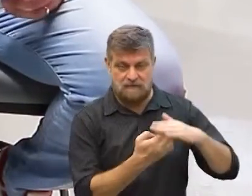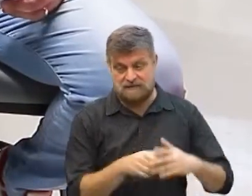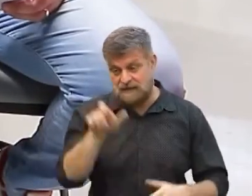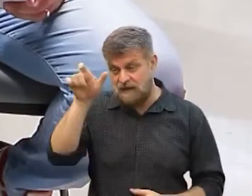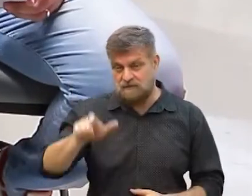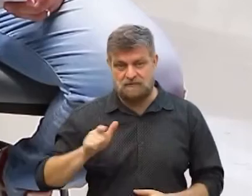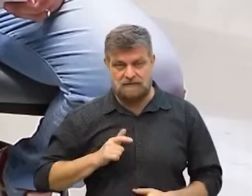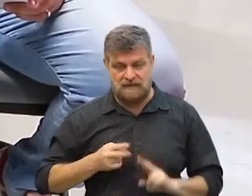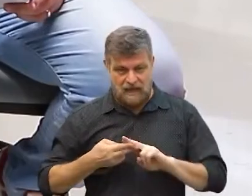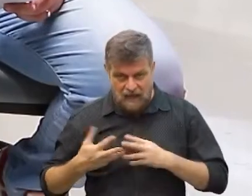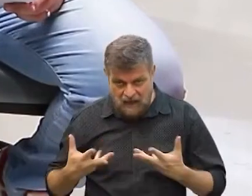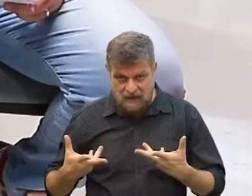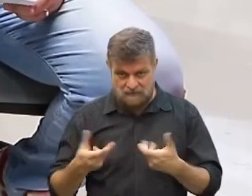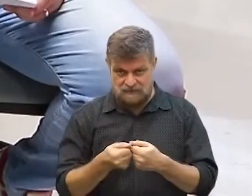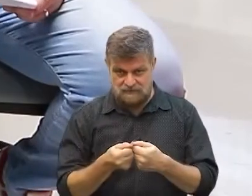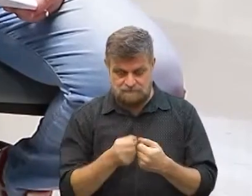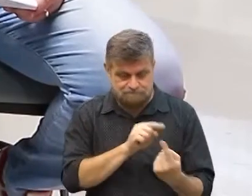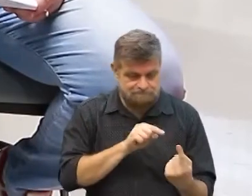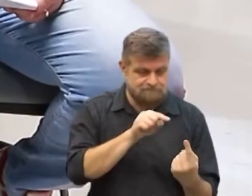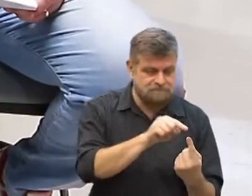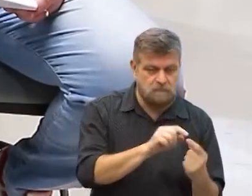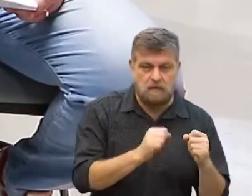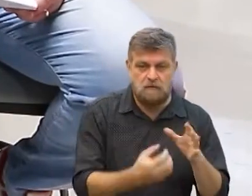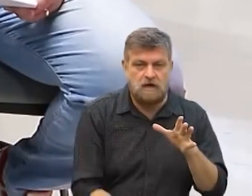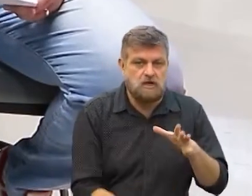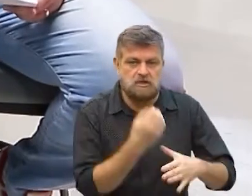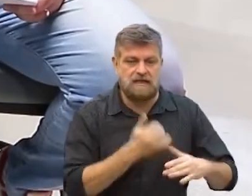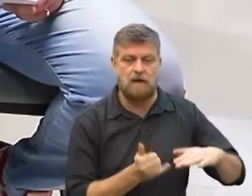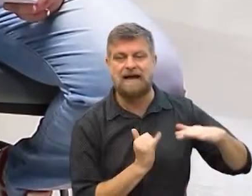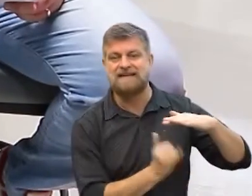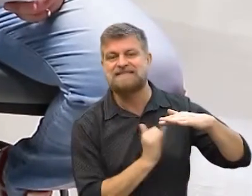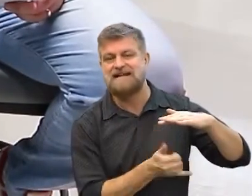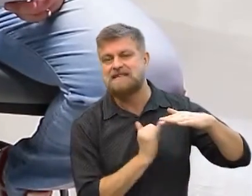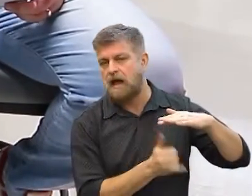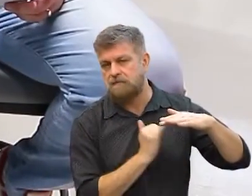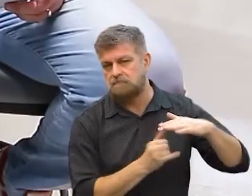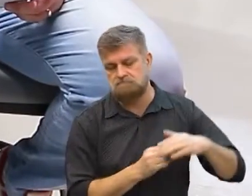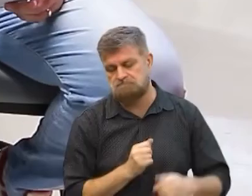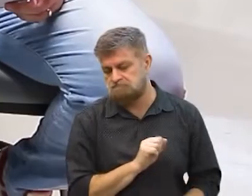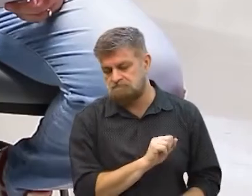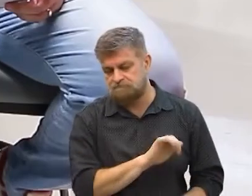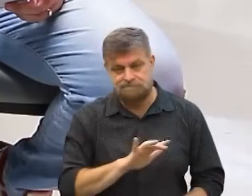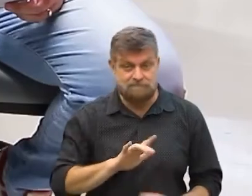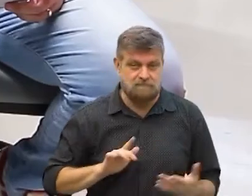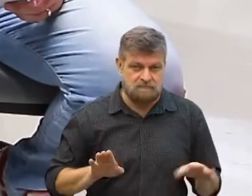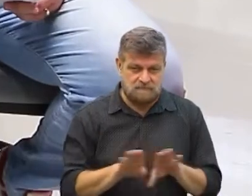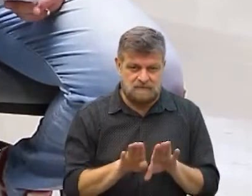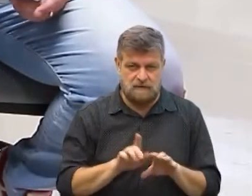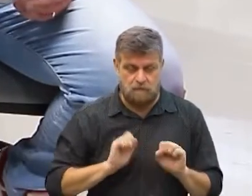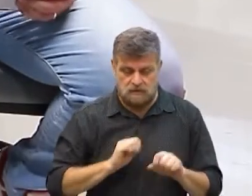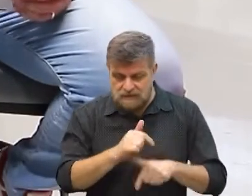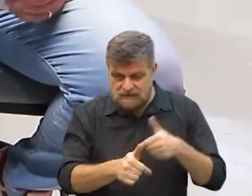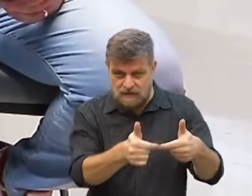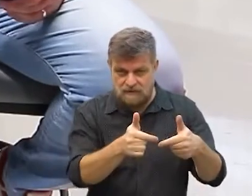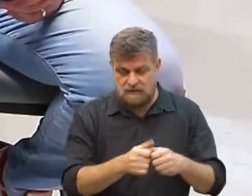né, talento para isso aí, ele pode, por exemplo, sair, montar uma startup, etc. Então, e pode também